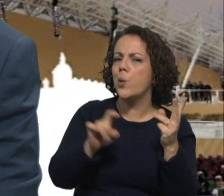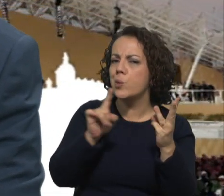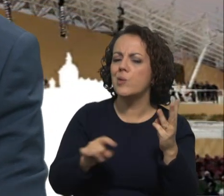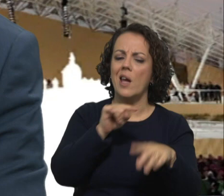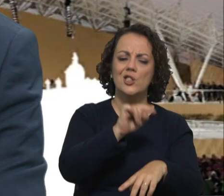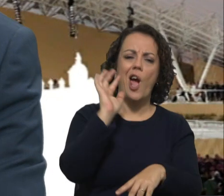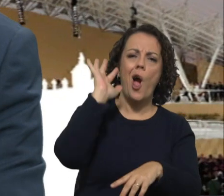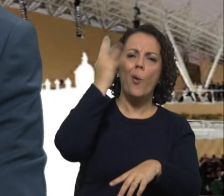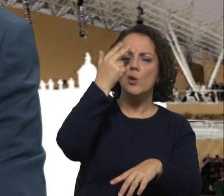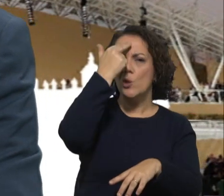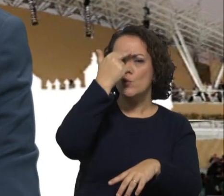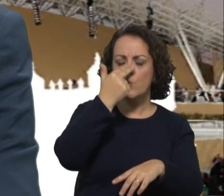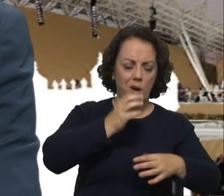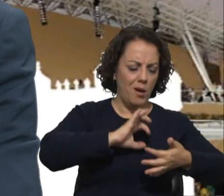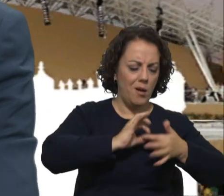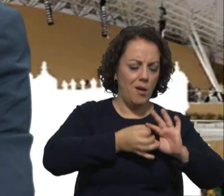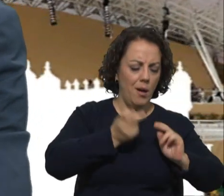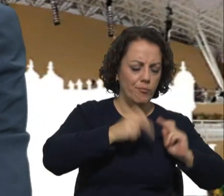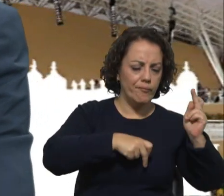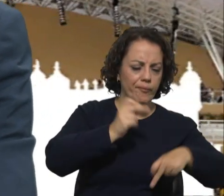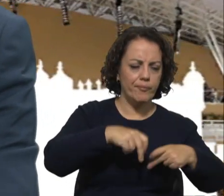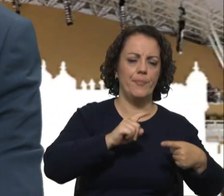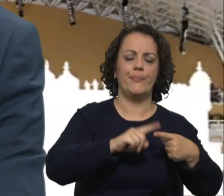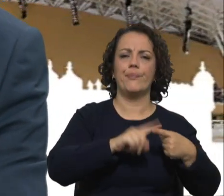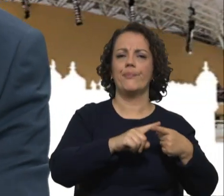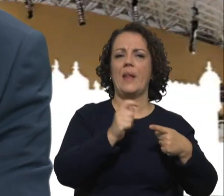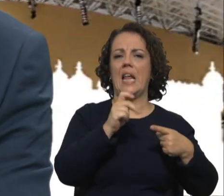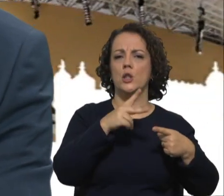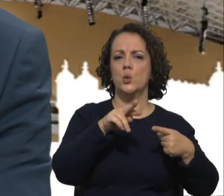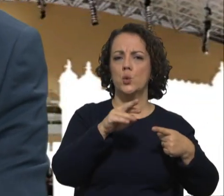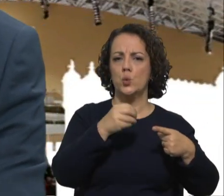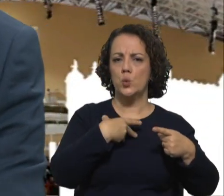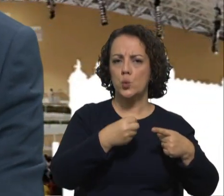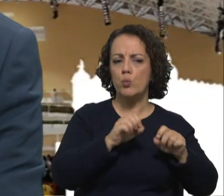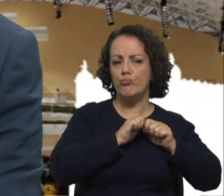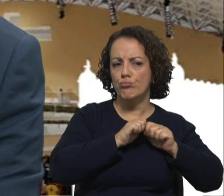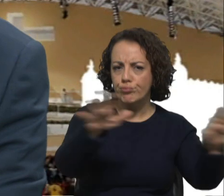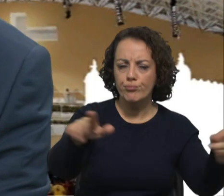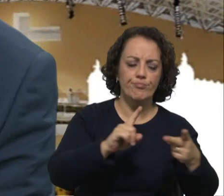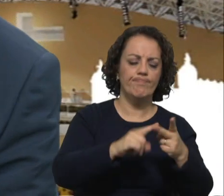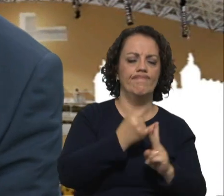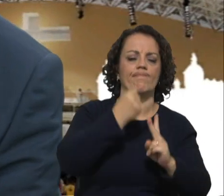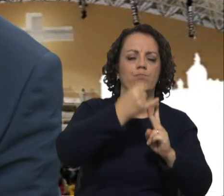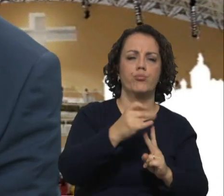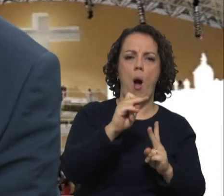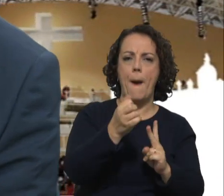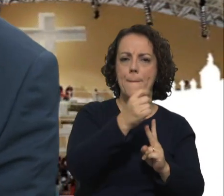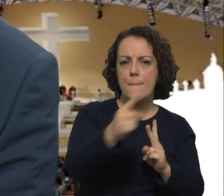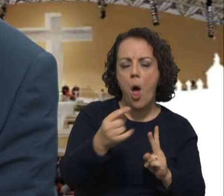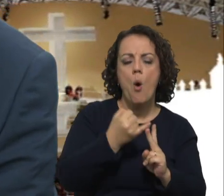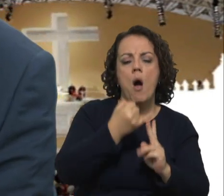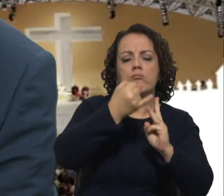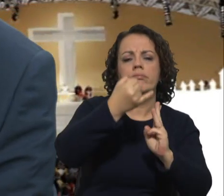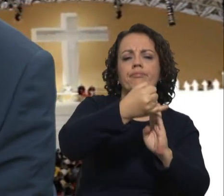Abraão, etc. Por outro lado, também procura mostrar às pessoas que a experiência de